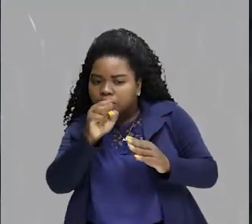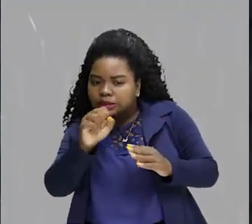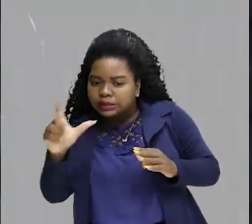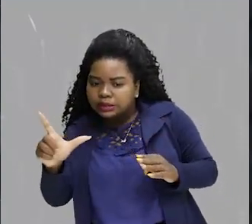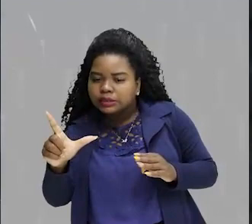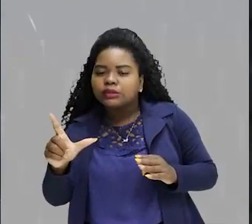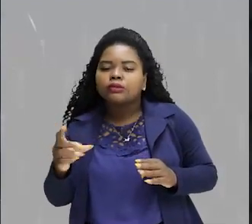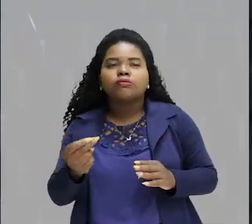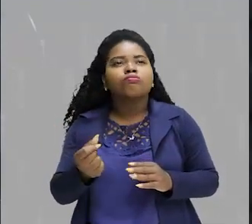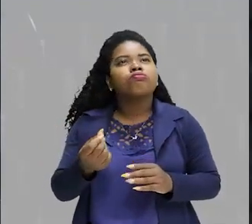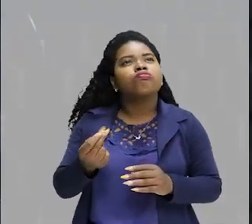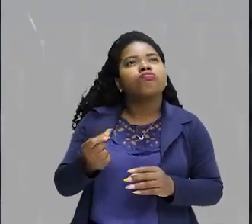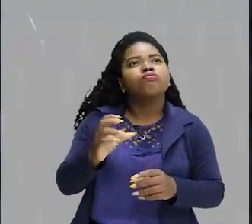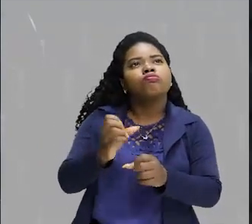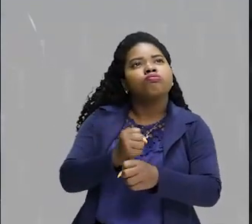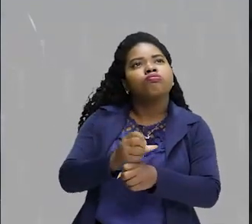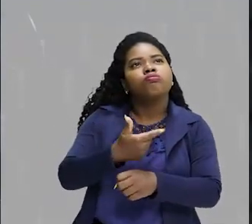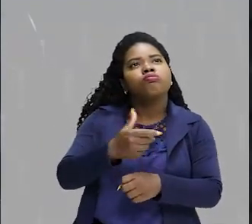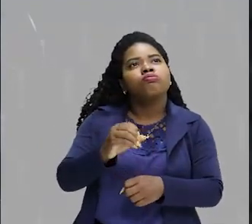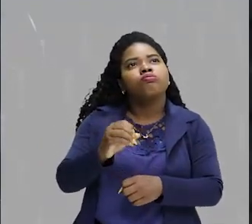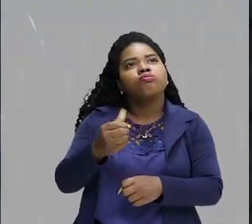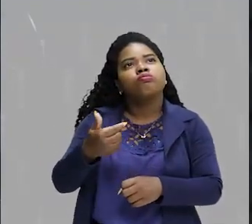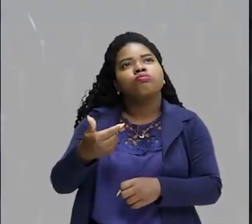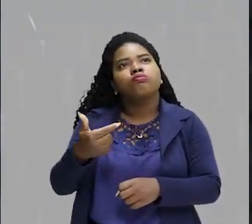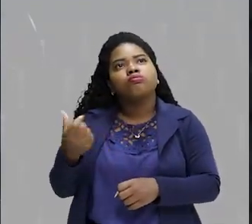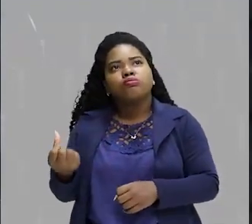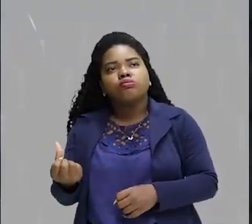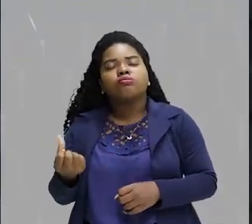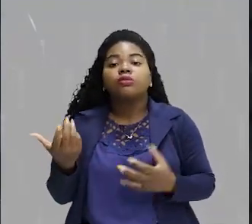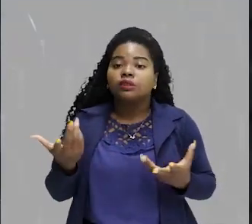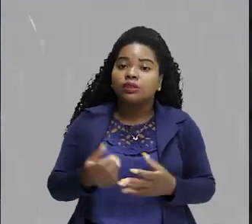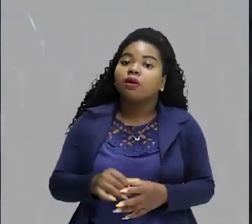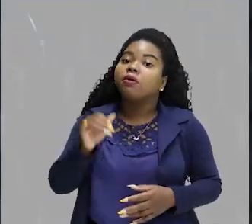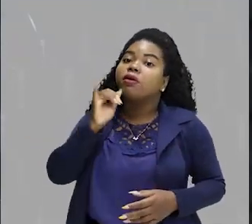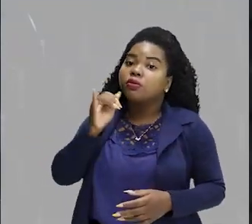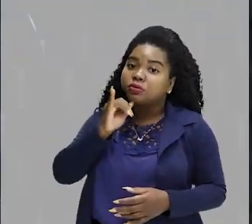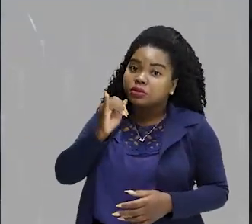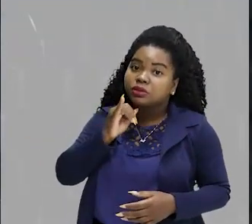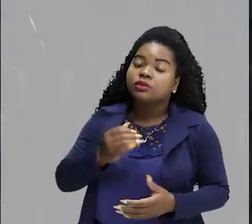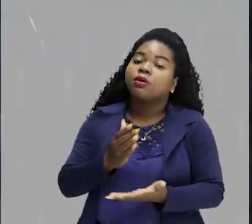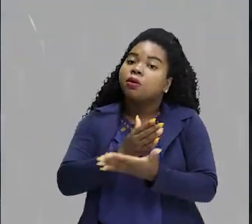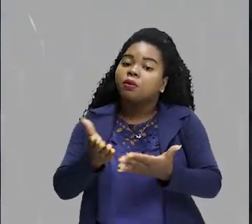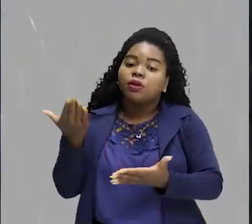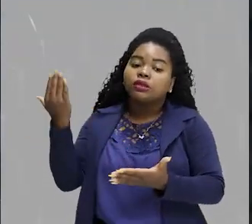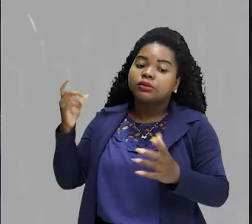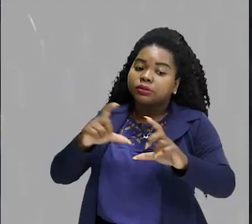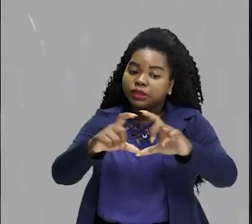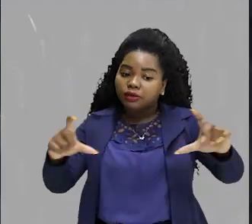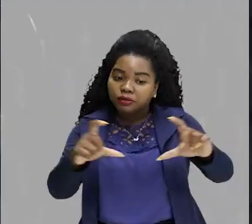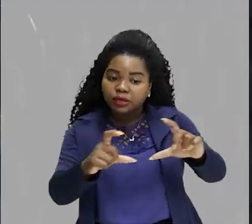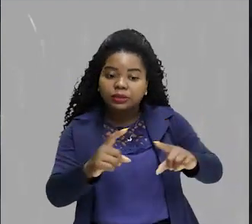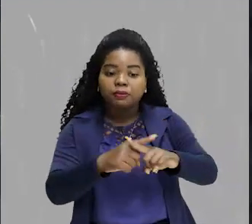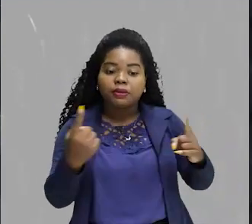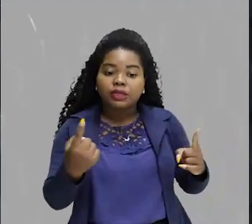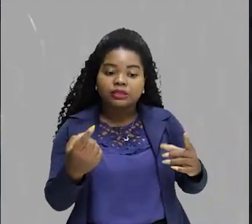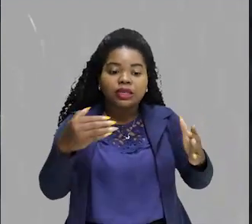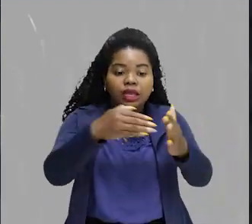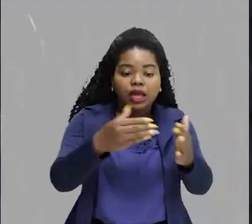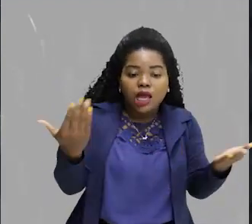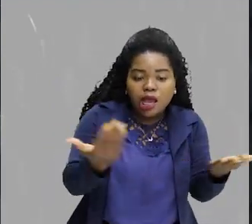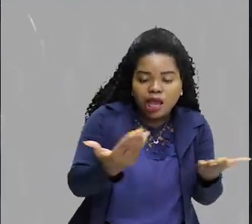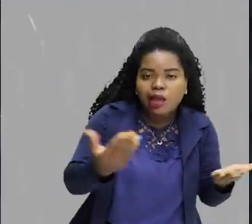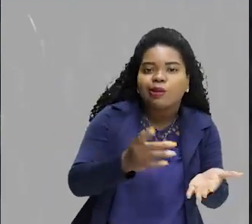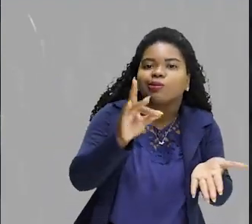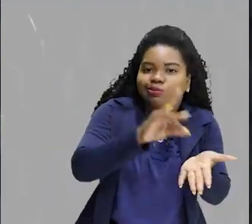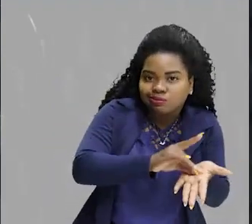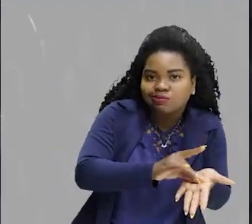Luís desde 2016. Então, isso é um exemplo de uma ação que começou lá atrás, mas até hoje ela é real, ela se faz presente. Então,